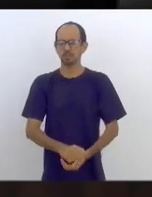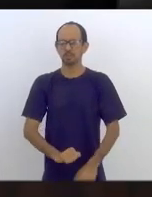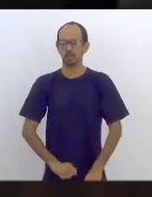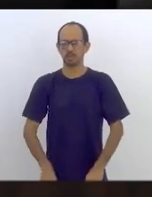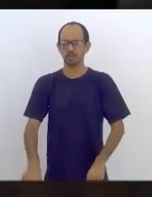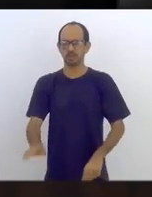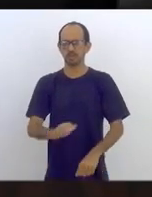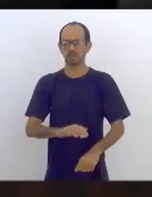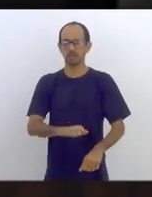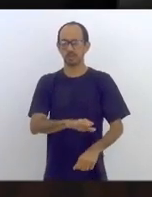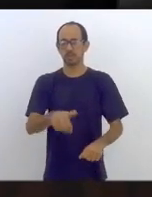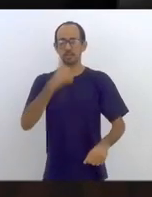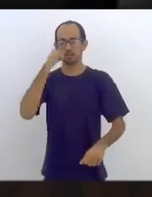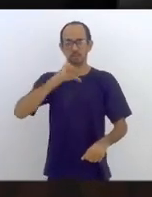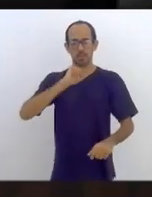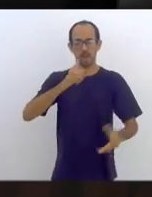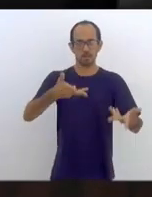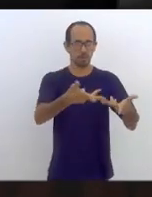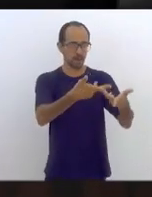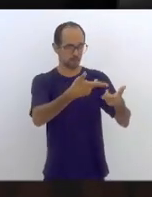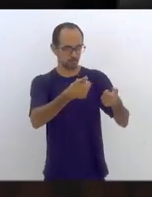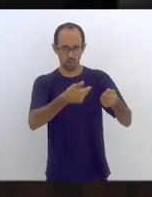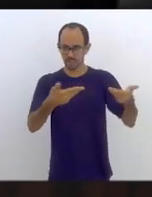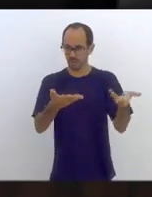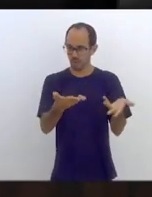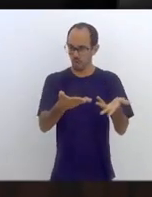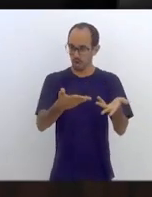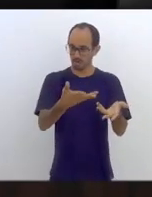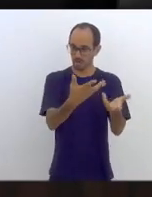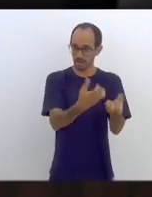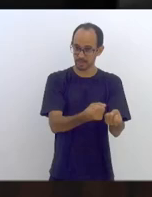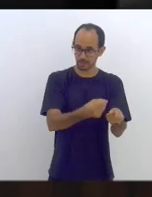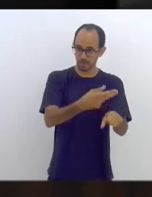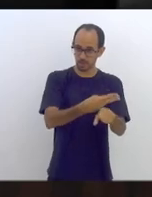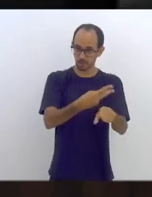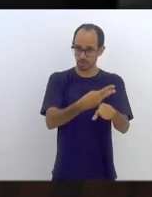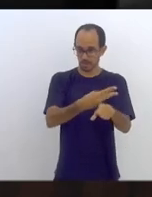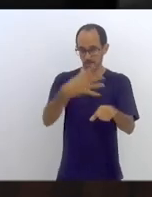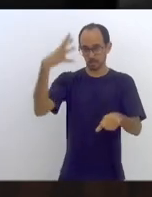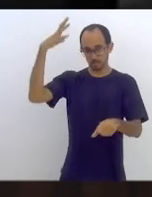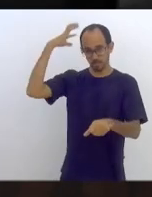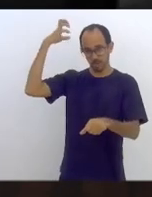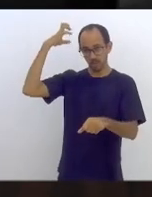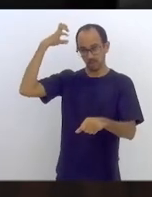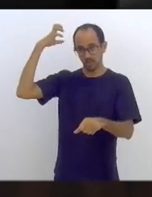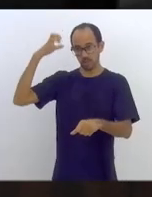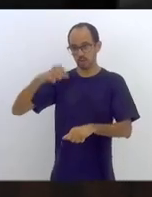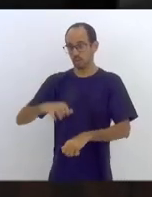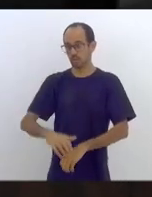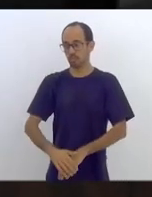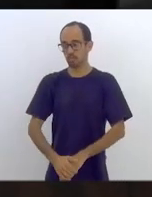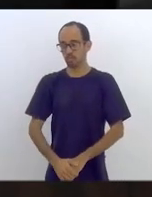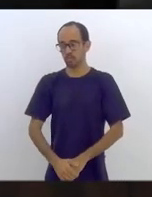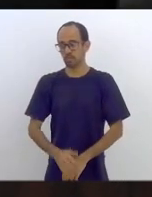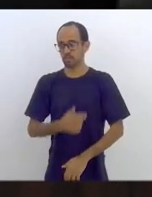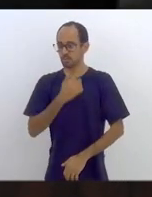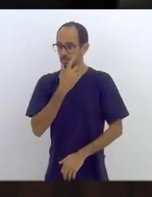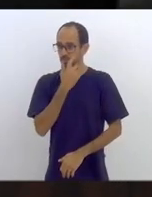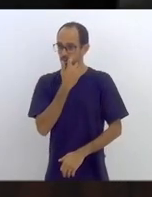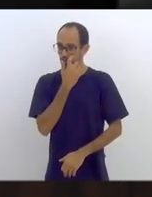Convidar essa mulher maravilhosa para receber o prêmio Marielle Franco. Essa mulher que é uma